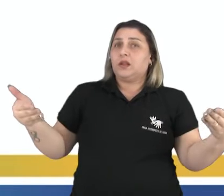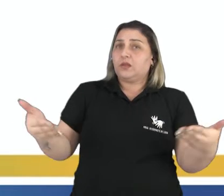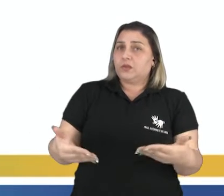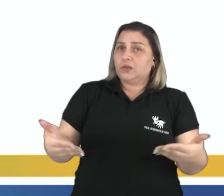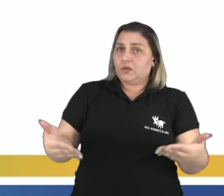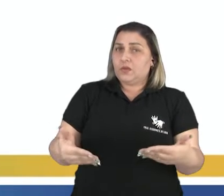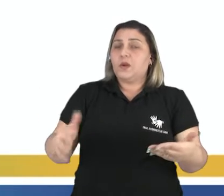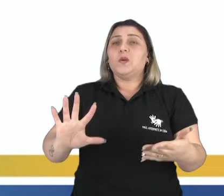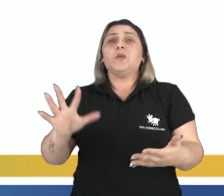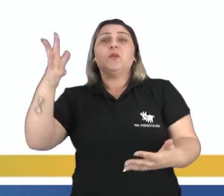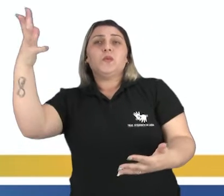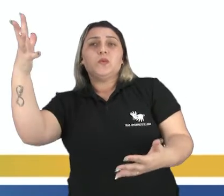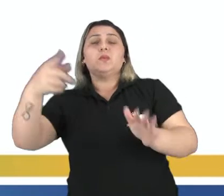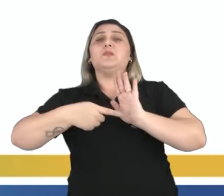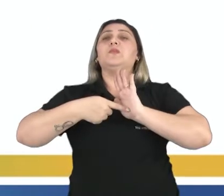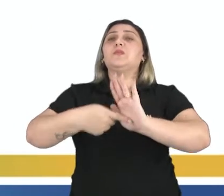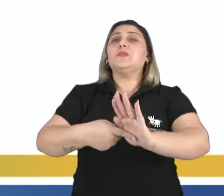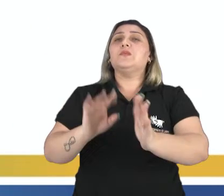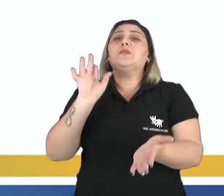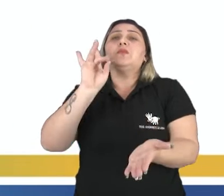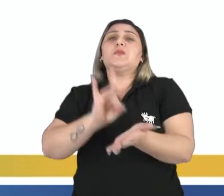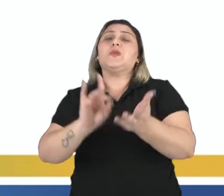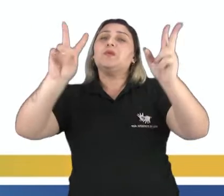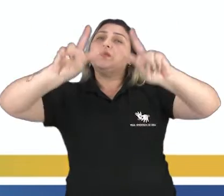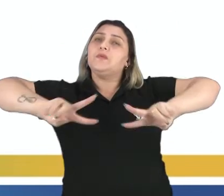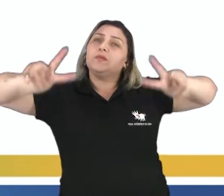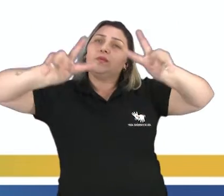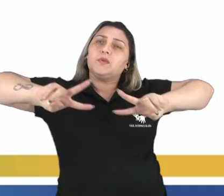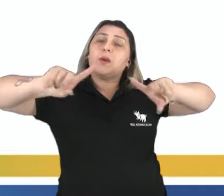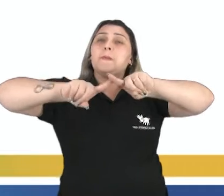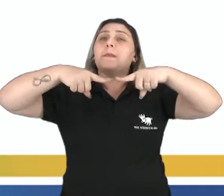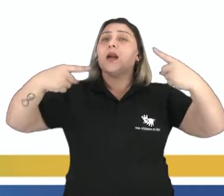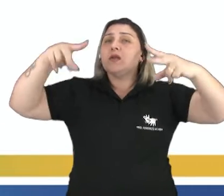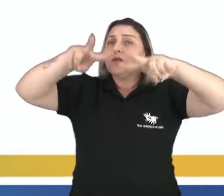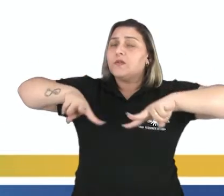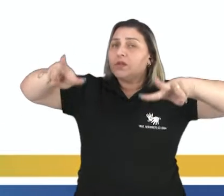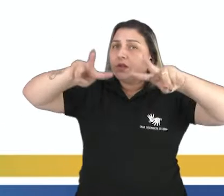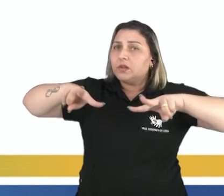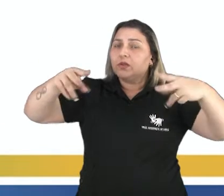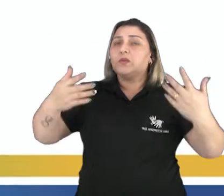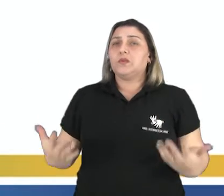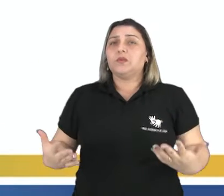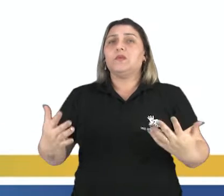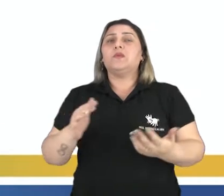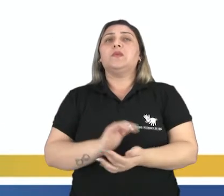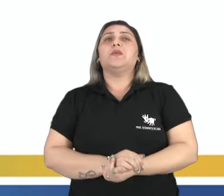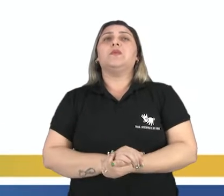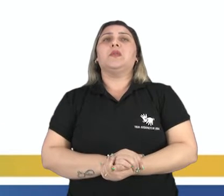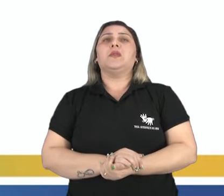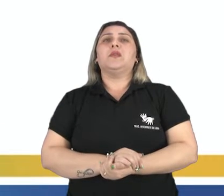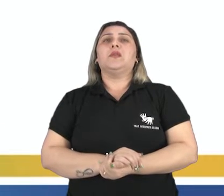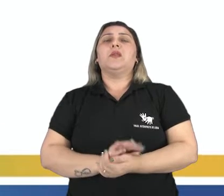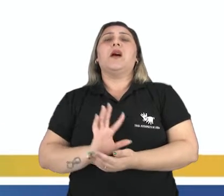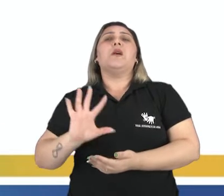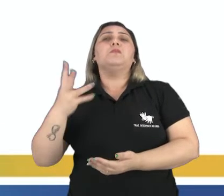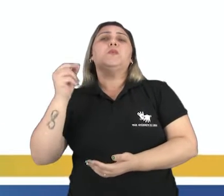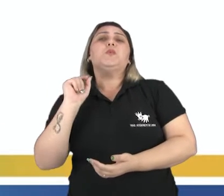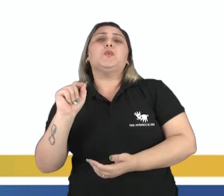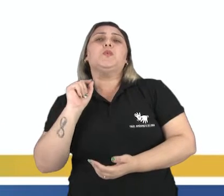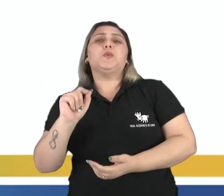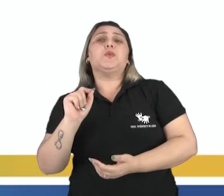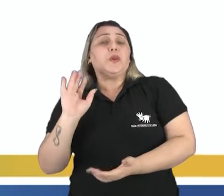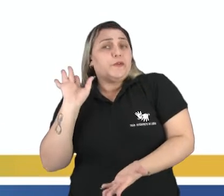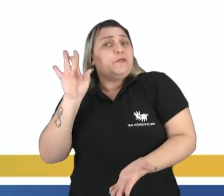conhecimento aparece como sendo a realidade do virtual, mas do virtual torna-se consistente, tornando-se